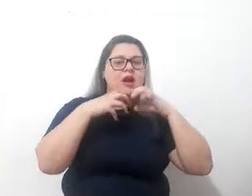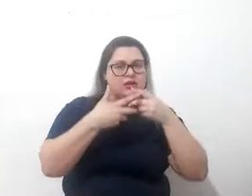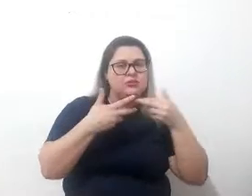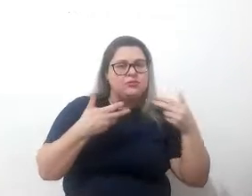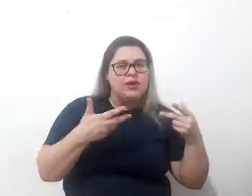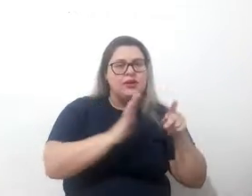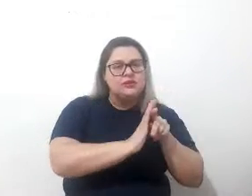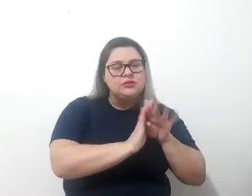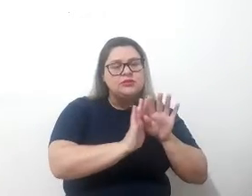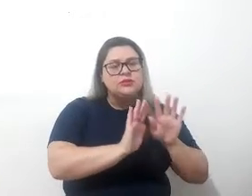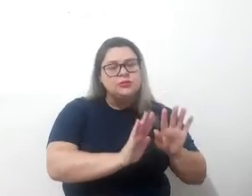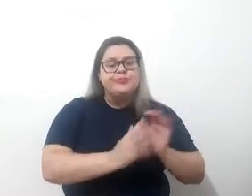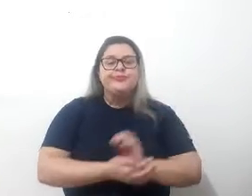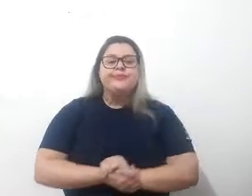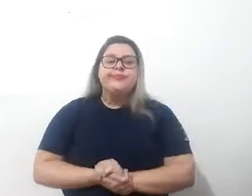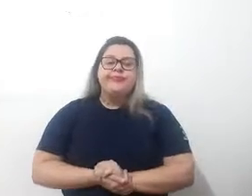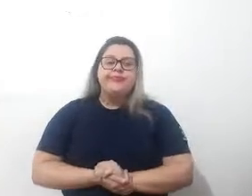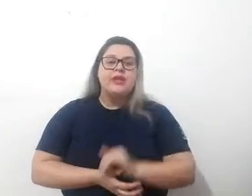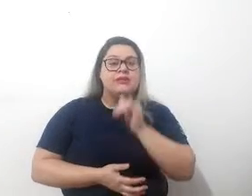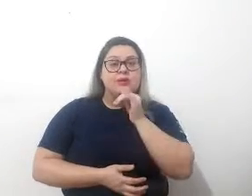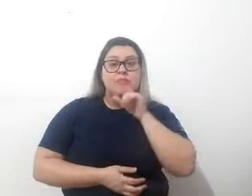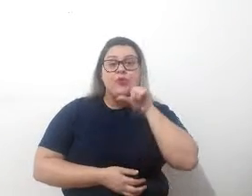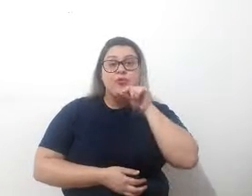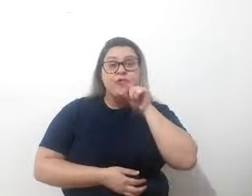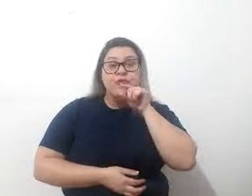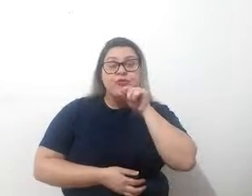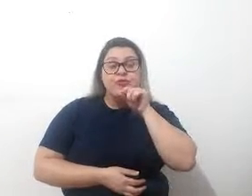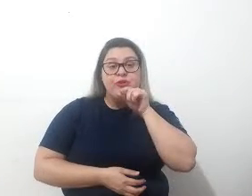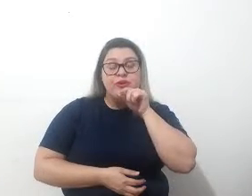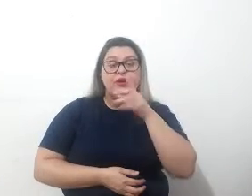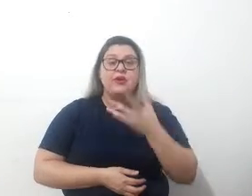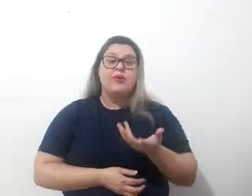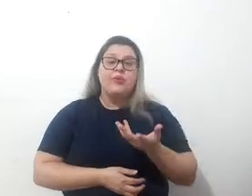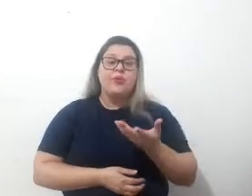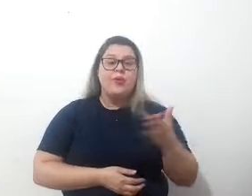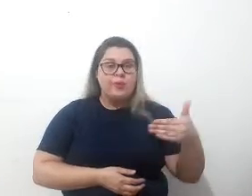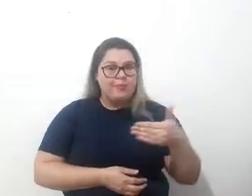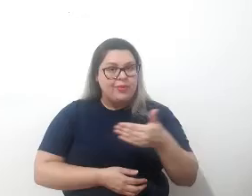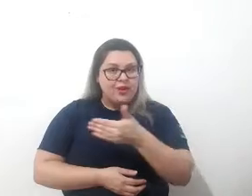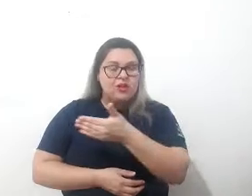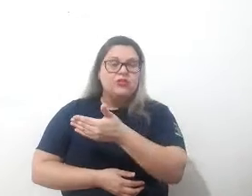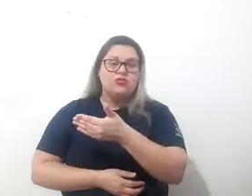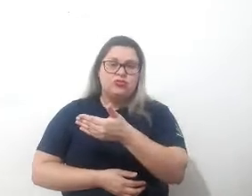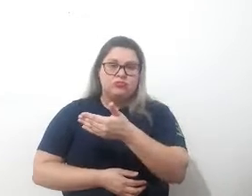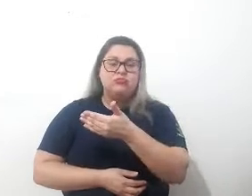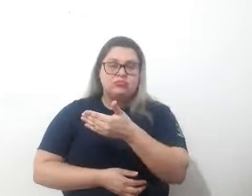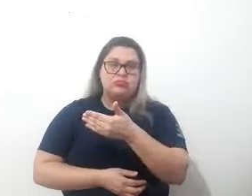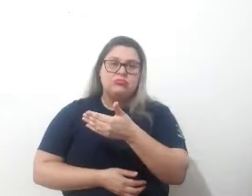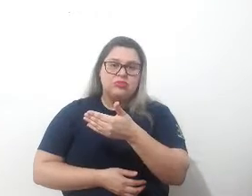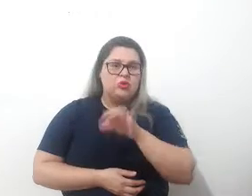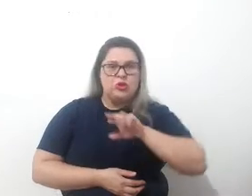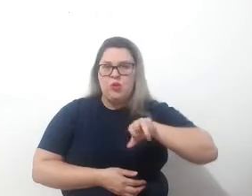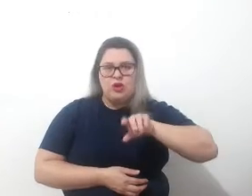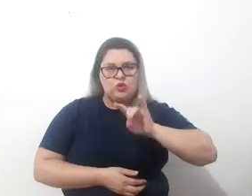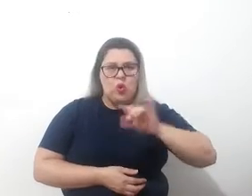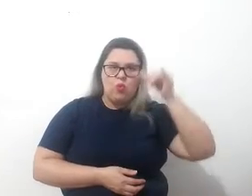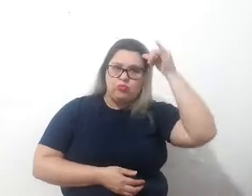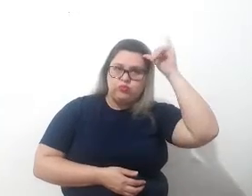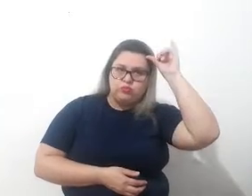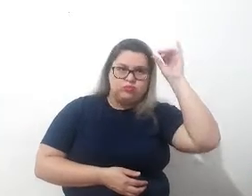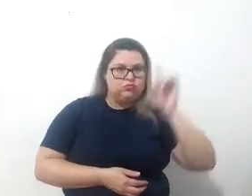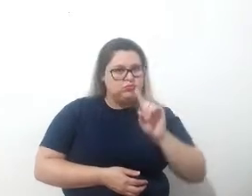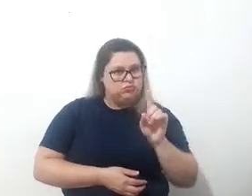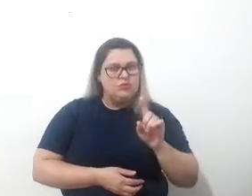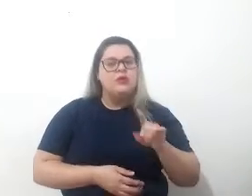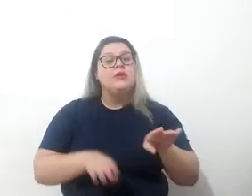tá? Inclusive o frango e o peixe, né? Não só o bovino, né? Mas também